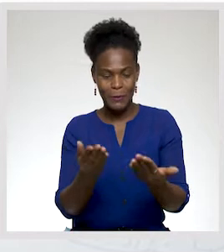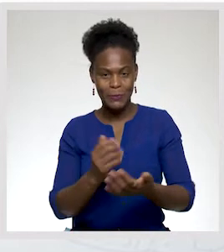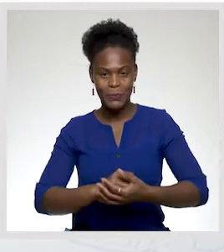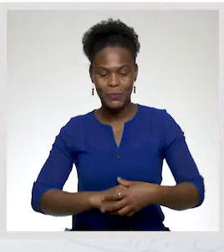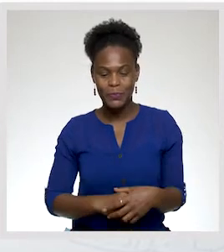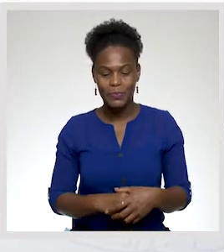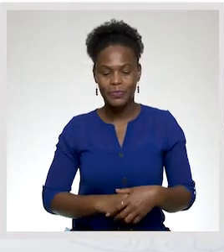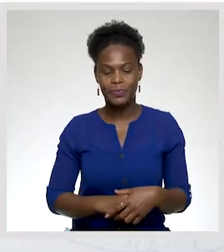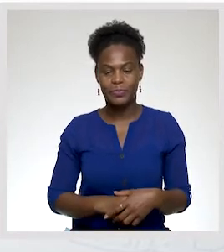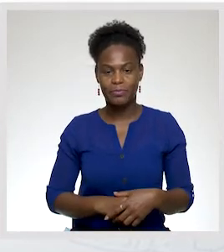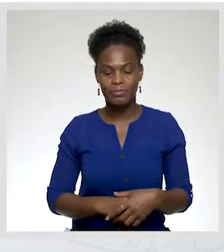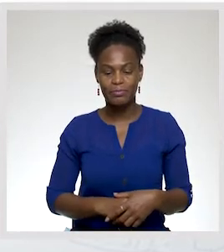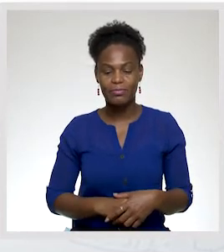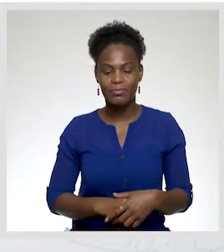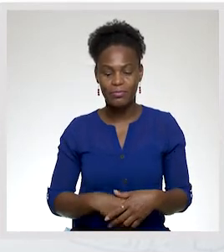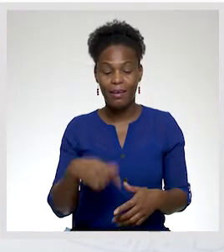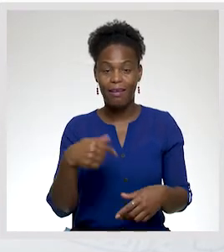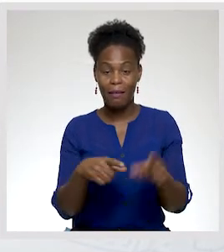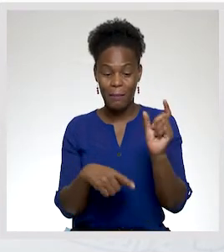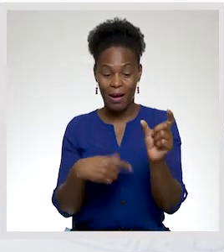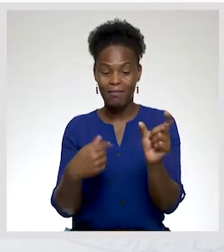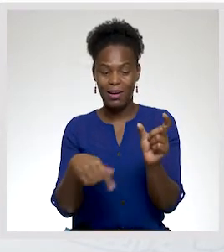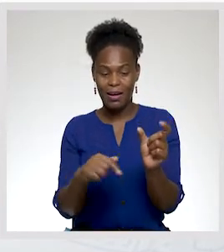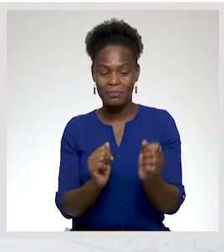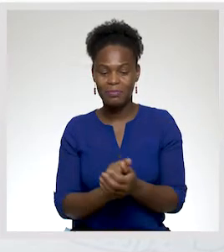lá. Então, temos ali